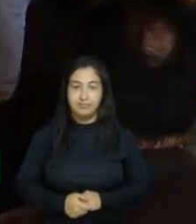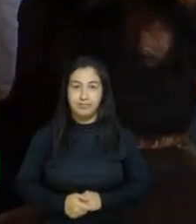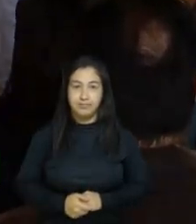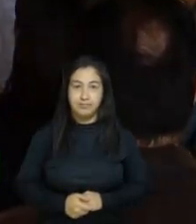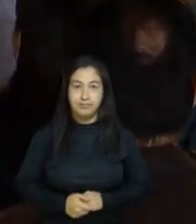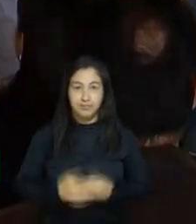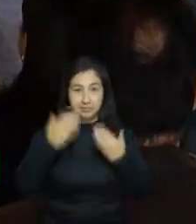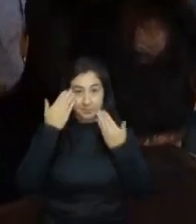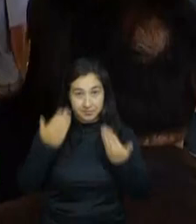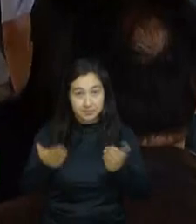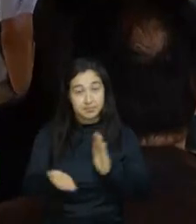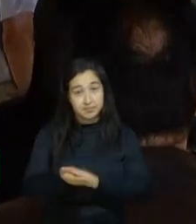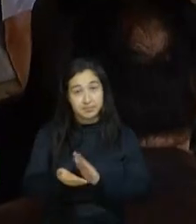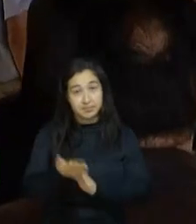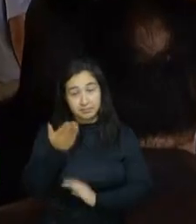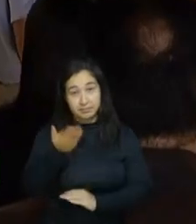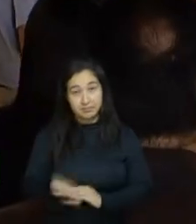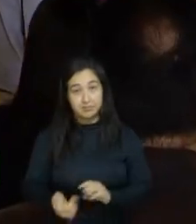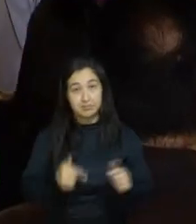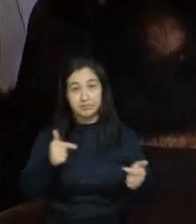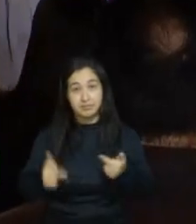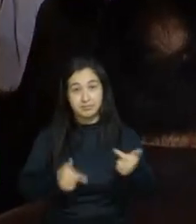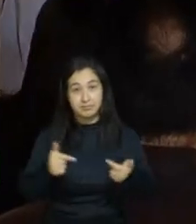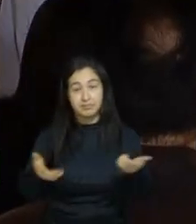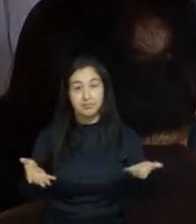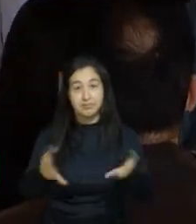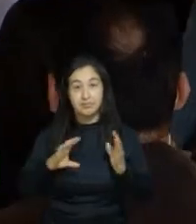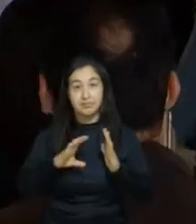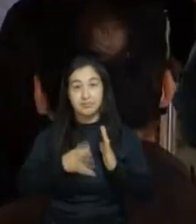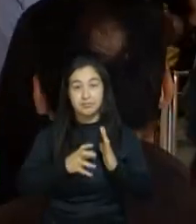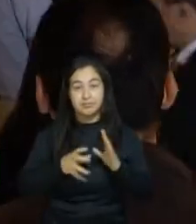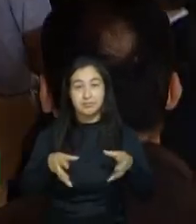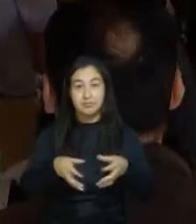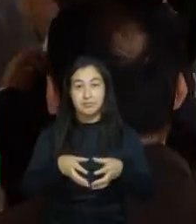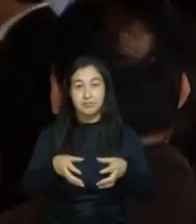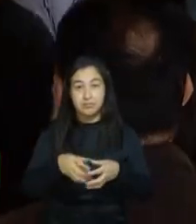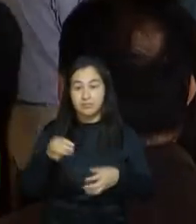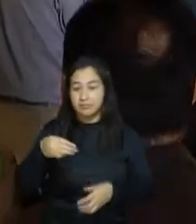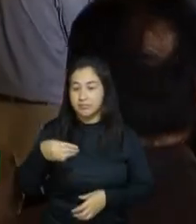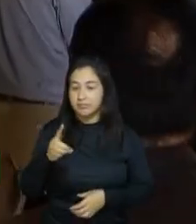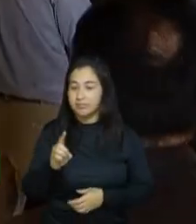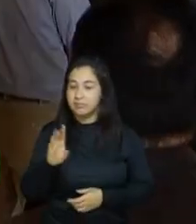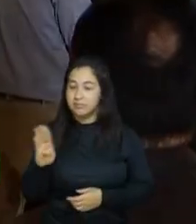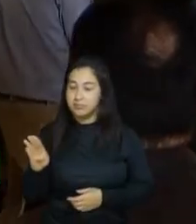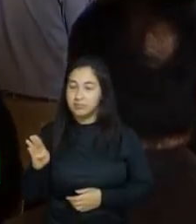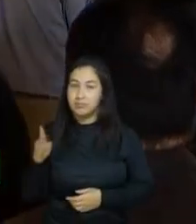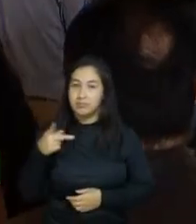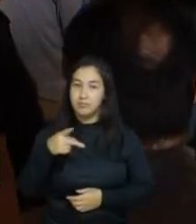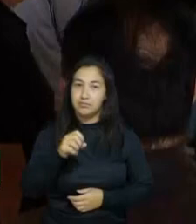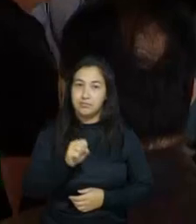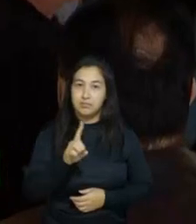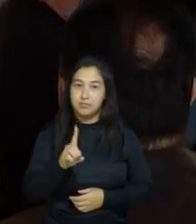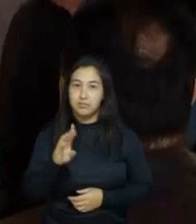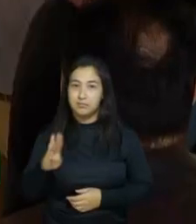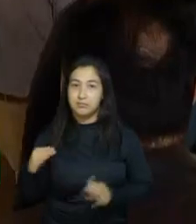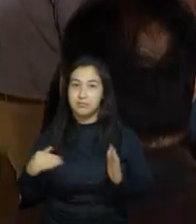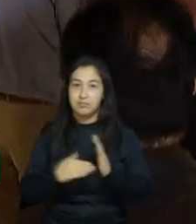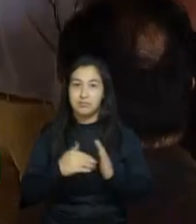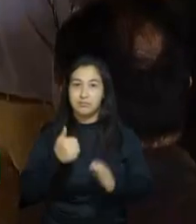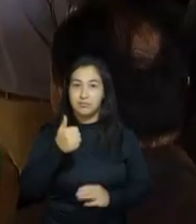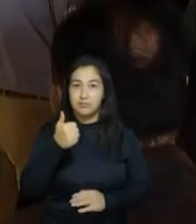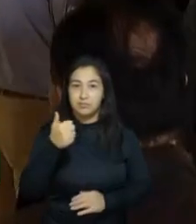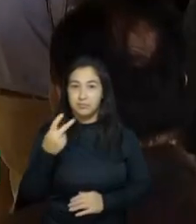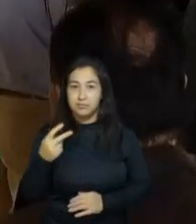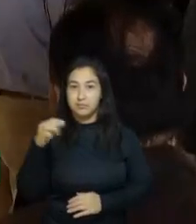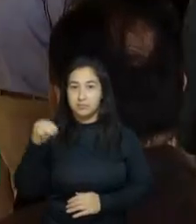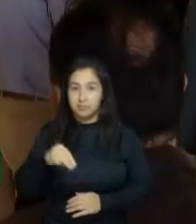Obrigado e parabéns pelo trabalho, deputado. Bloco Social Democrático, MDB e PSDB, pelo tempo de 12 minutos, fará uso da palavra o